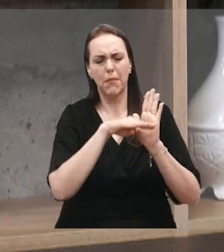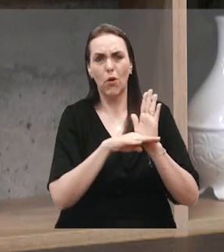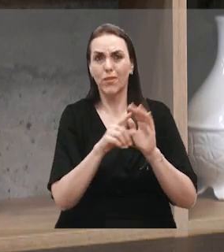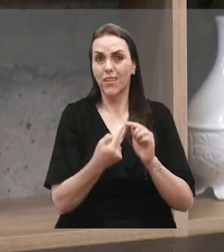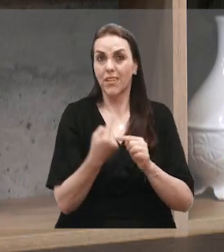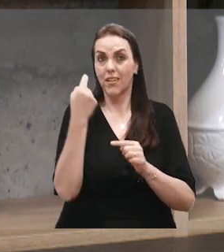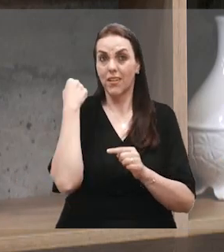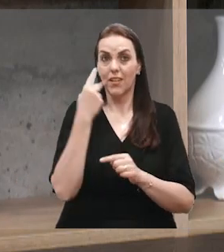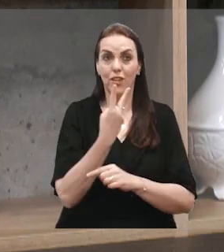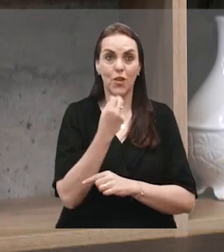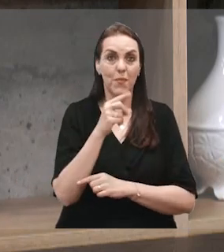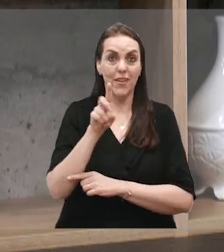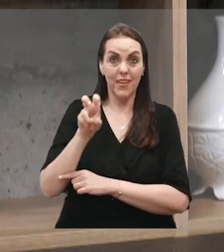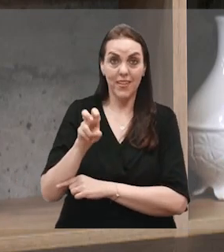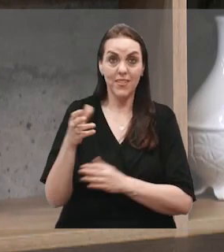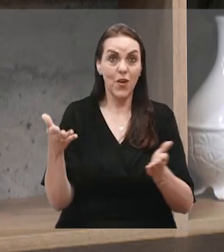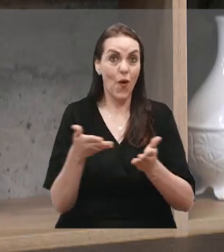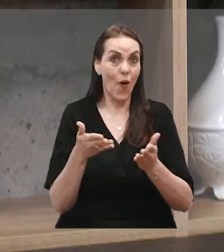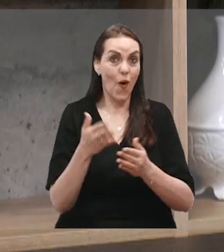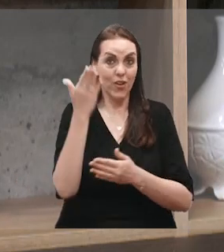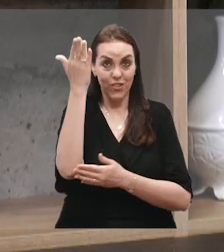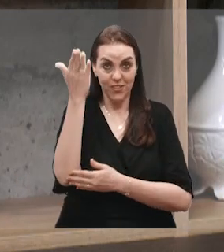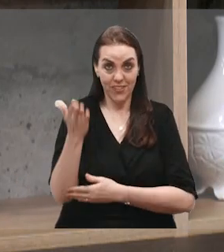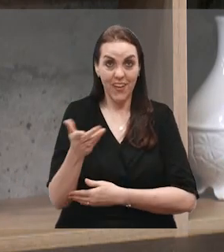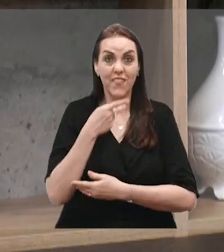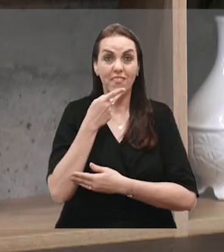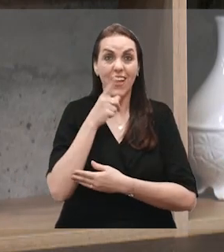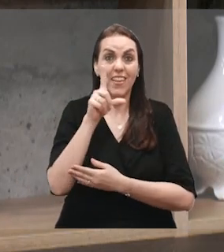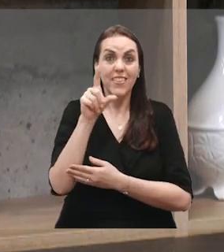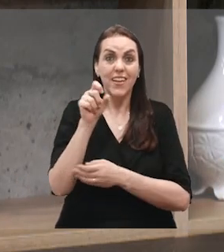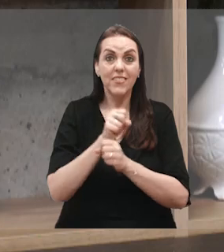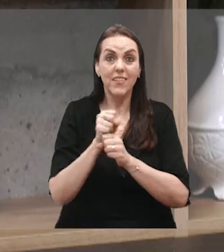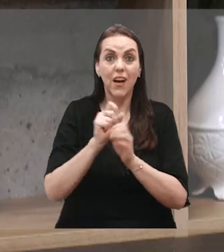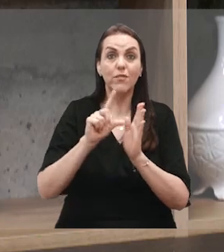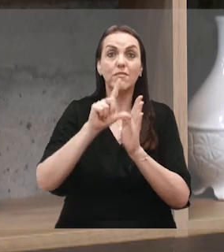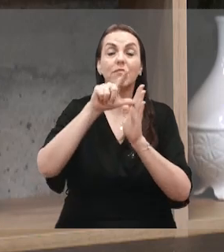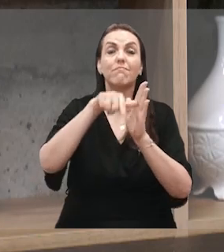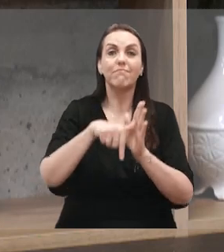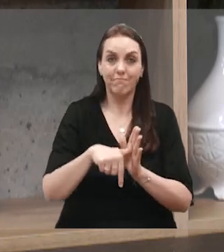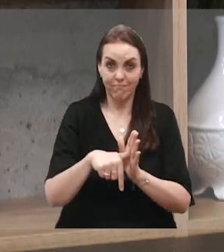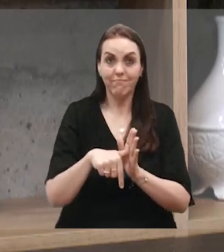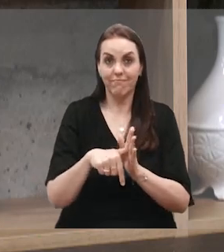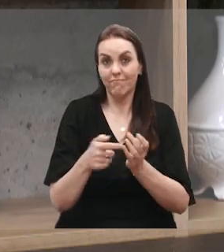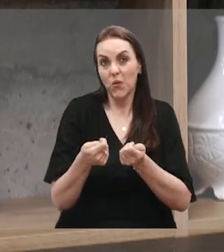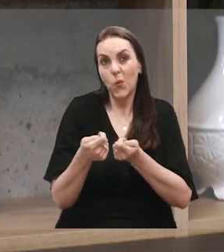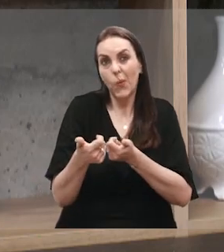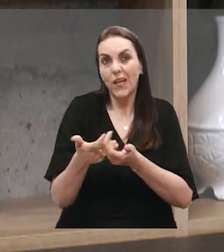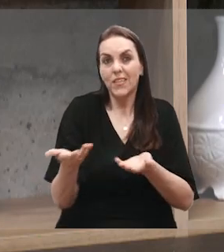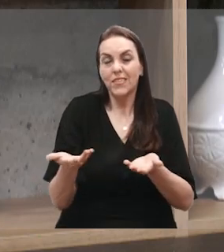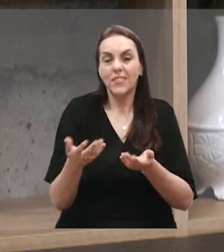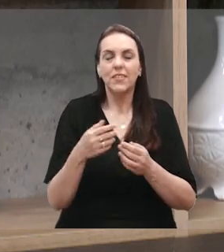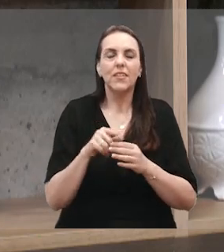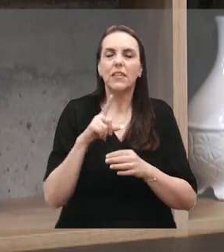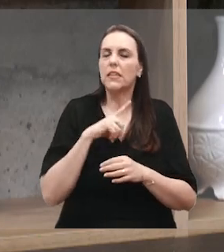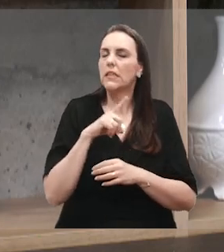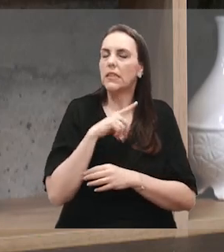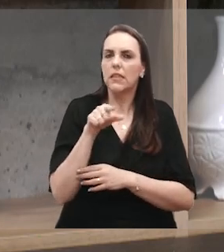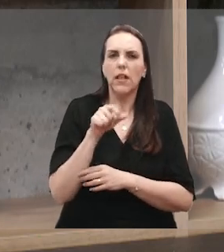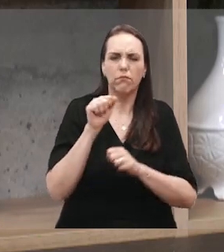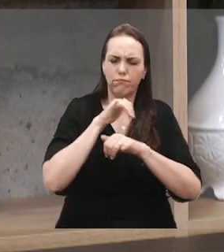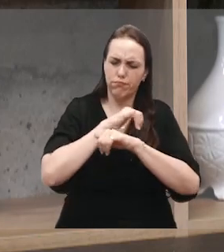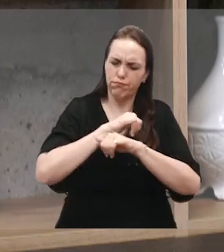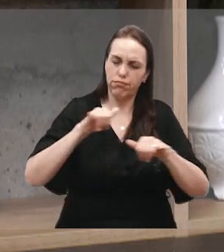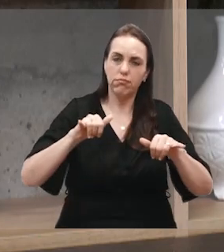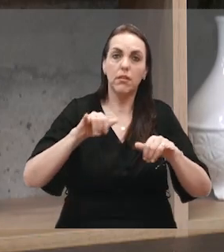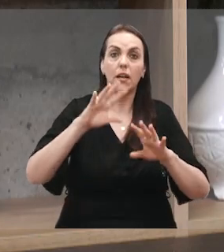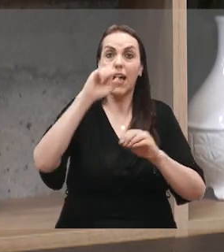2015, e hoje a senhora fala 10 anos depois, praticamente, e tendo uma repercussão nacional e hoje as